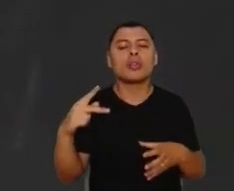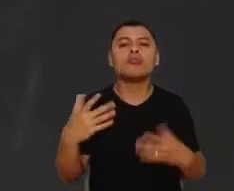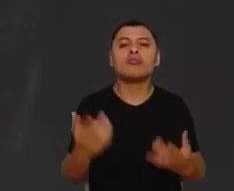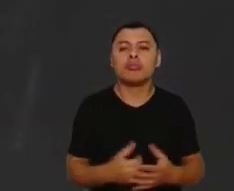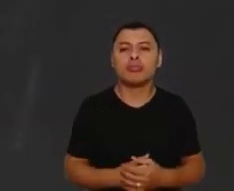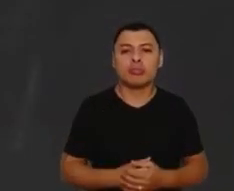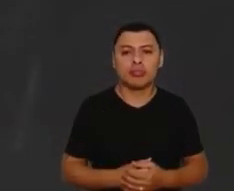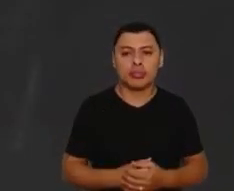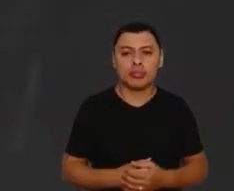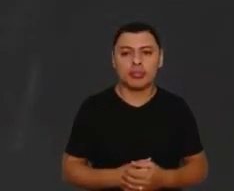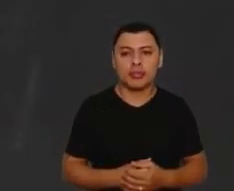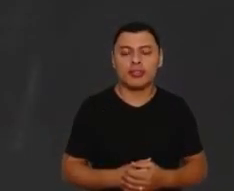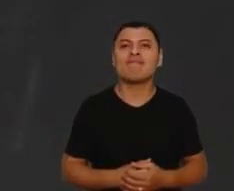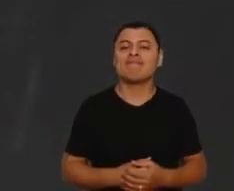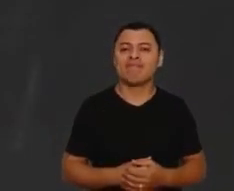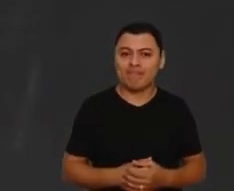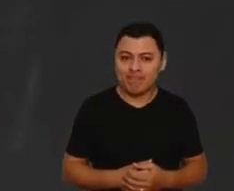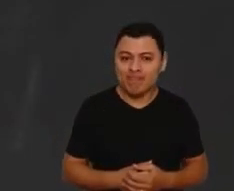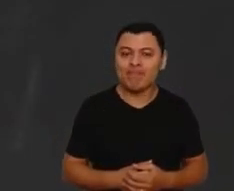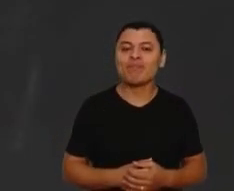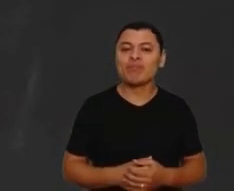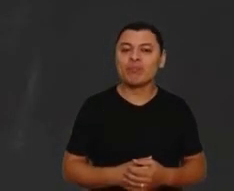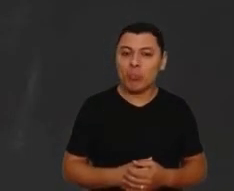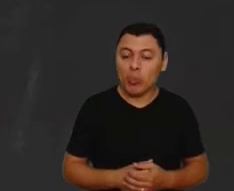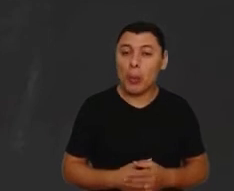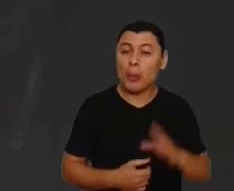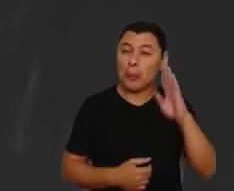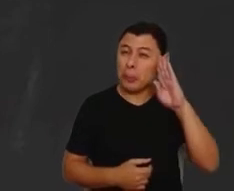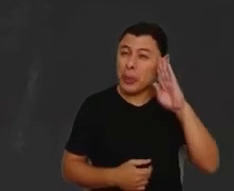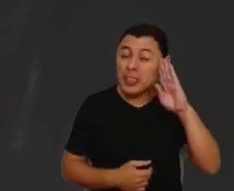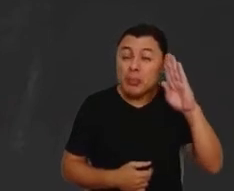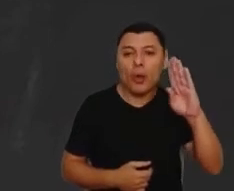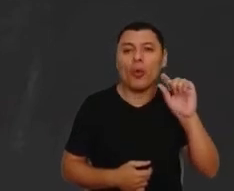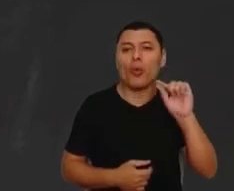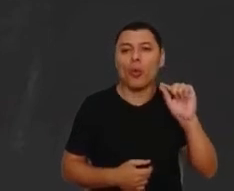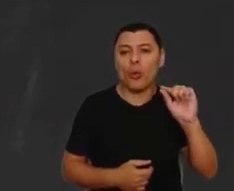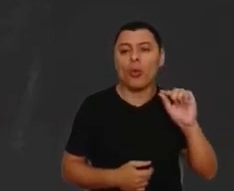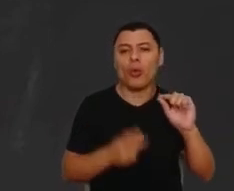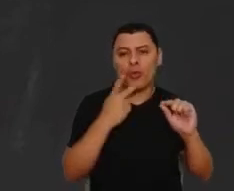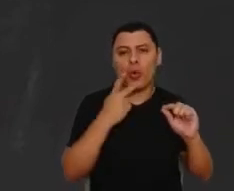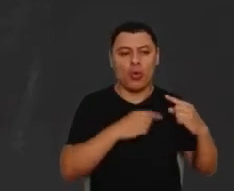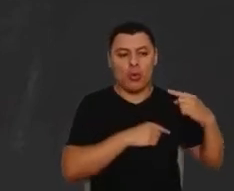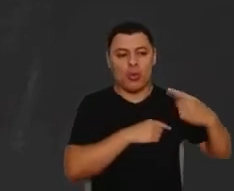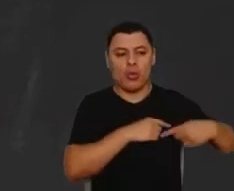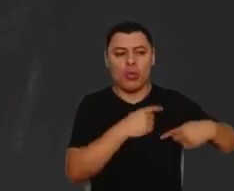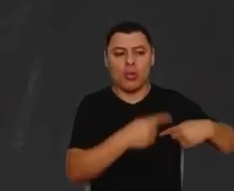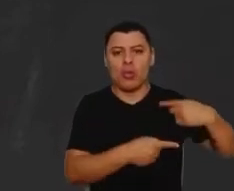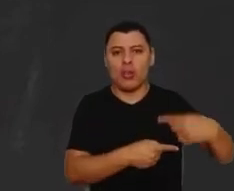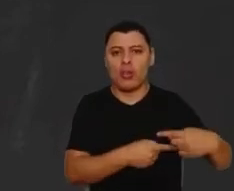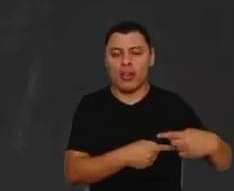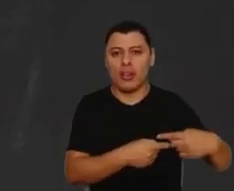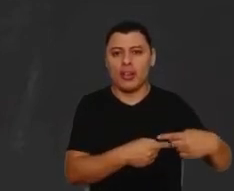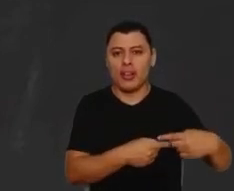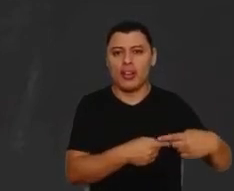Um dos principais desafios que a gente tem vivido é a sucessão, que foi dito há pouco. E justamente o que foi dito em